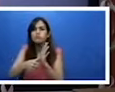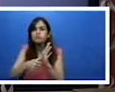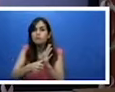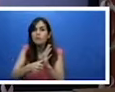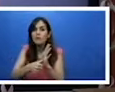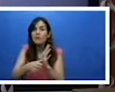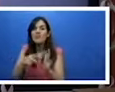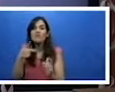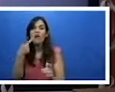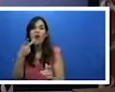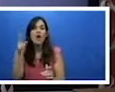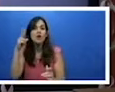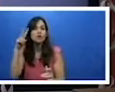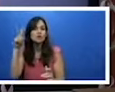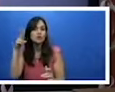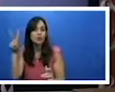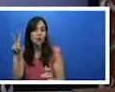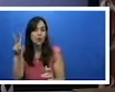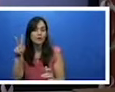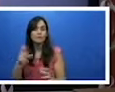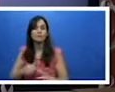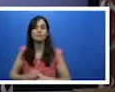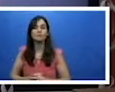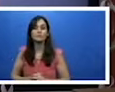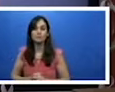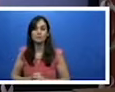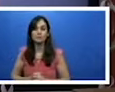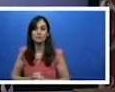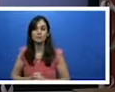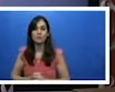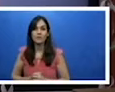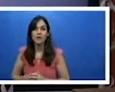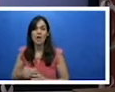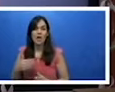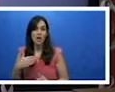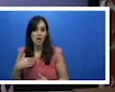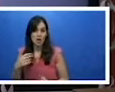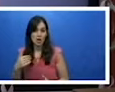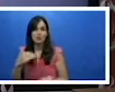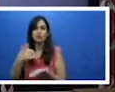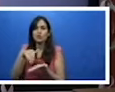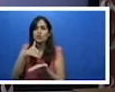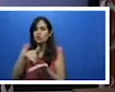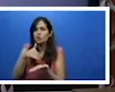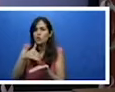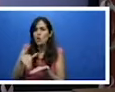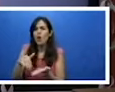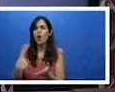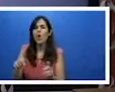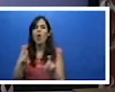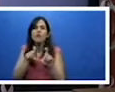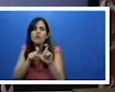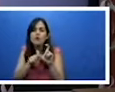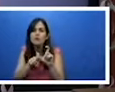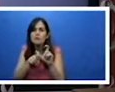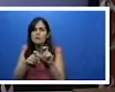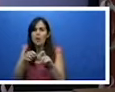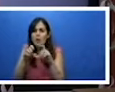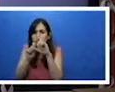contando uma história mais ou menos assim. Sou do escritório da advocacia de Wellington e